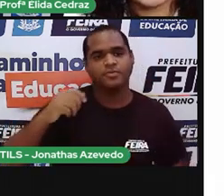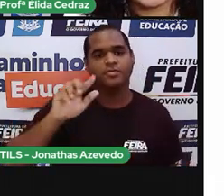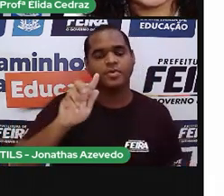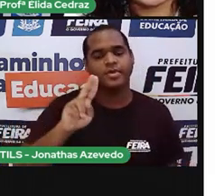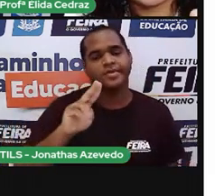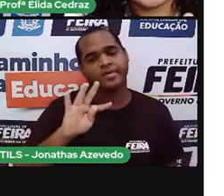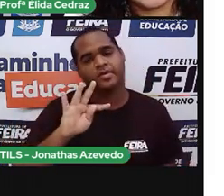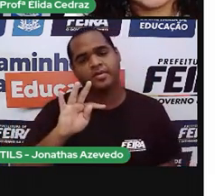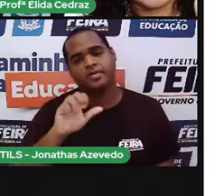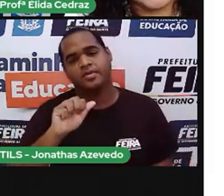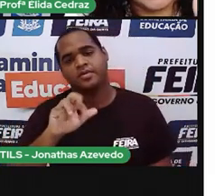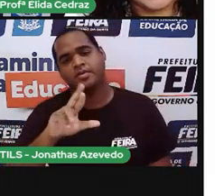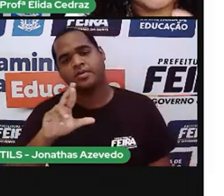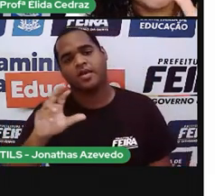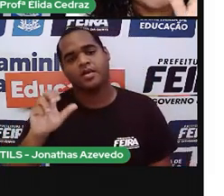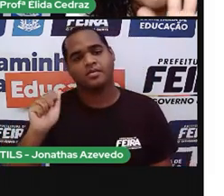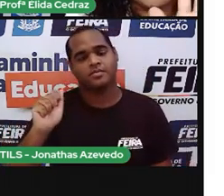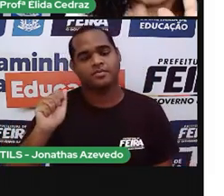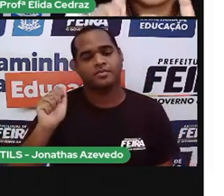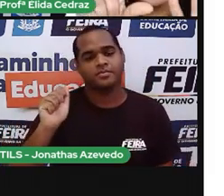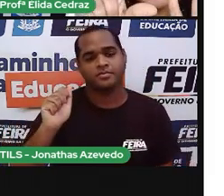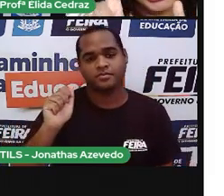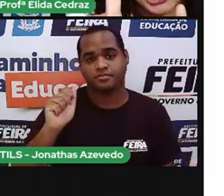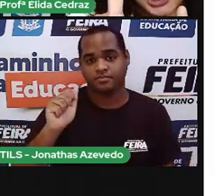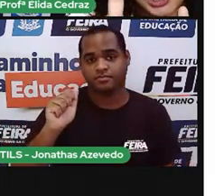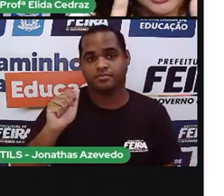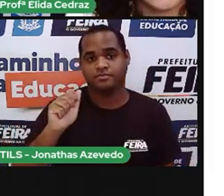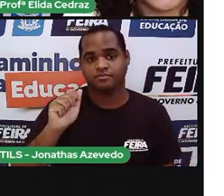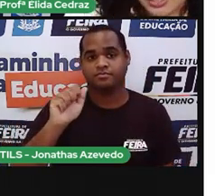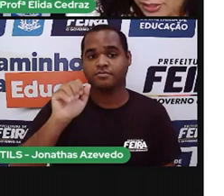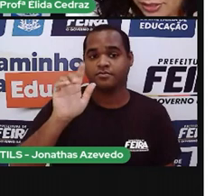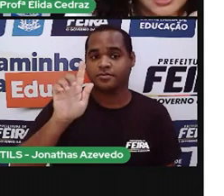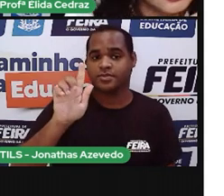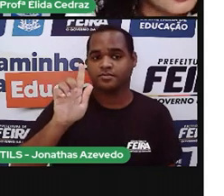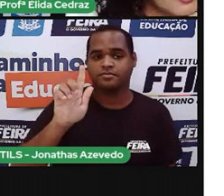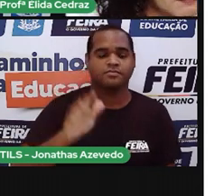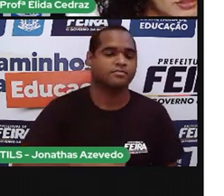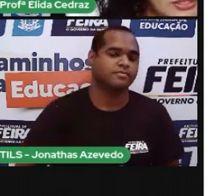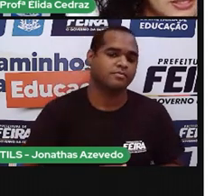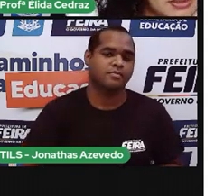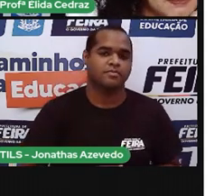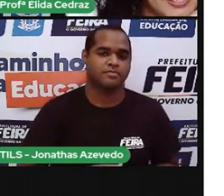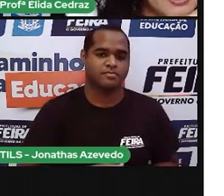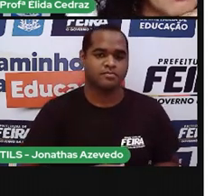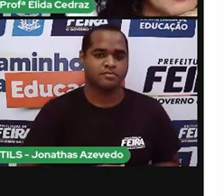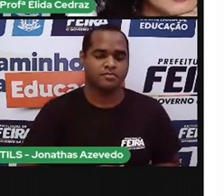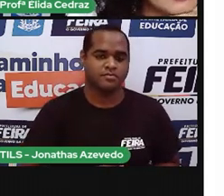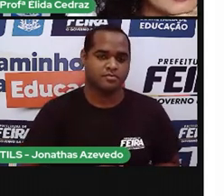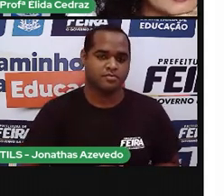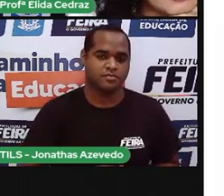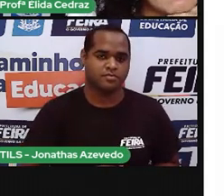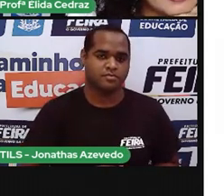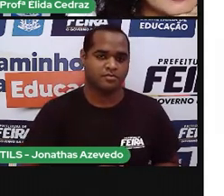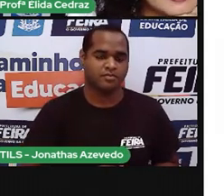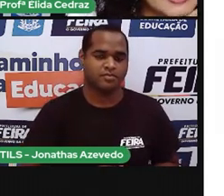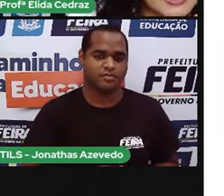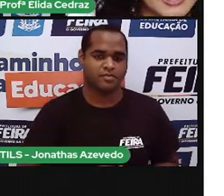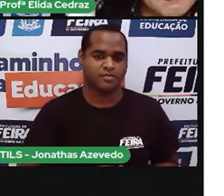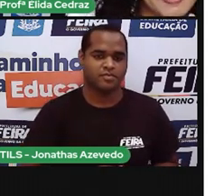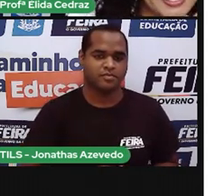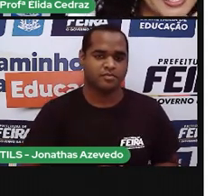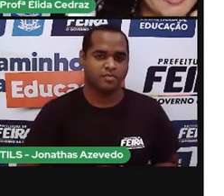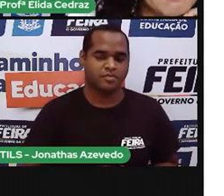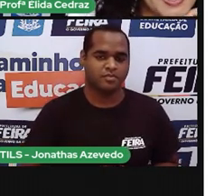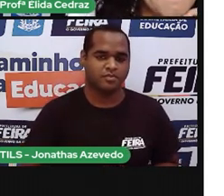B, C, D, E, F, G. Próxima palavrinha vai ser